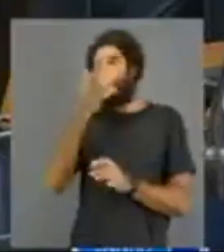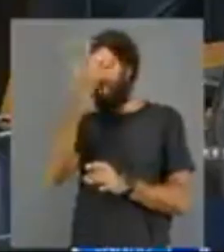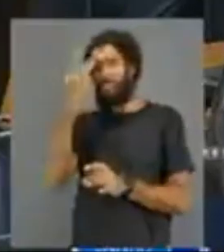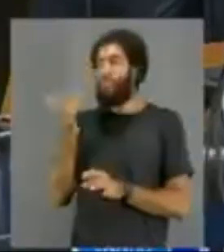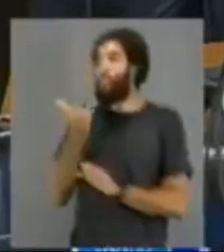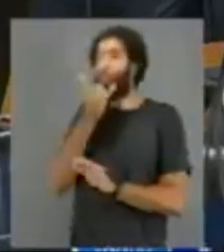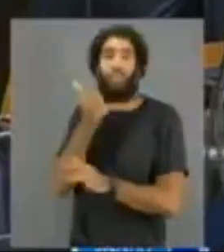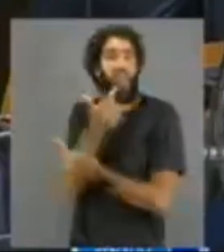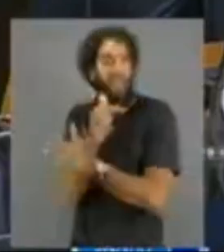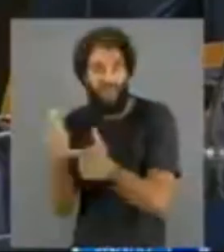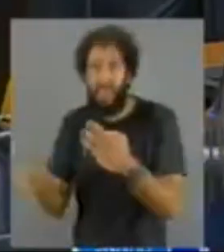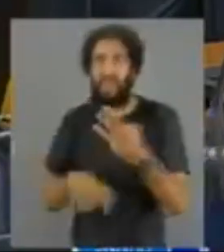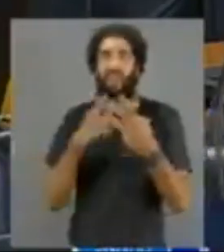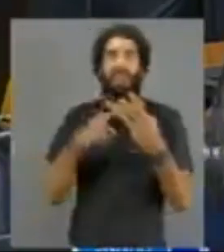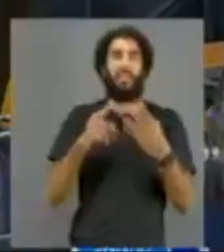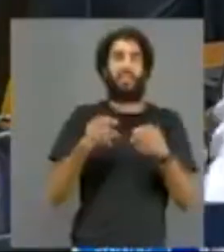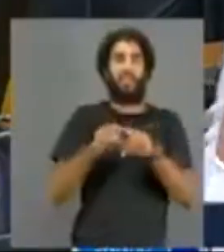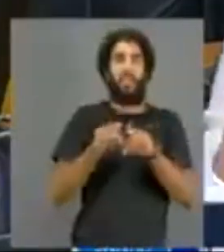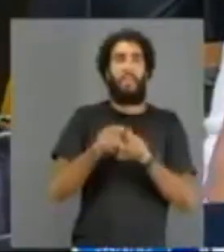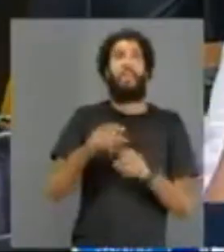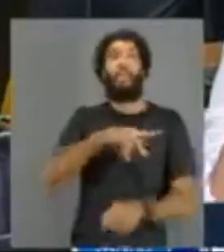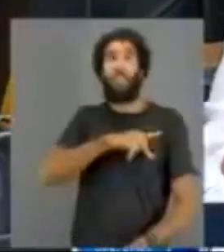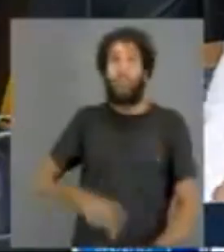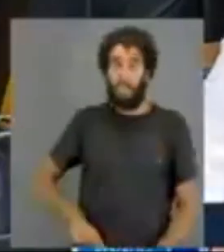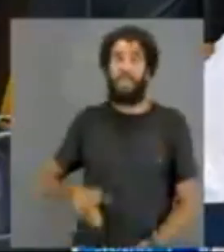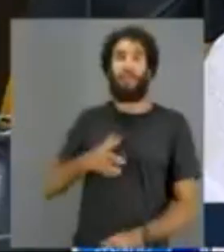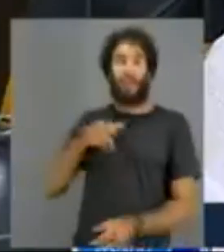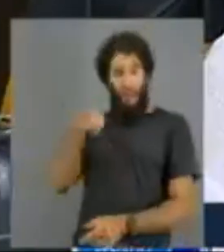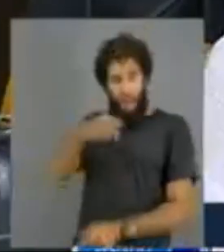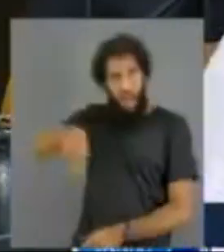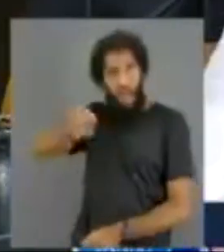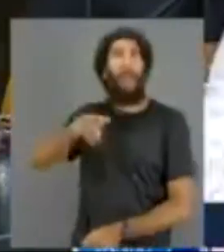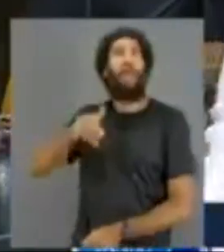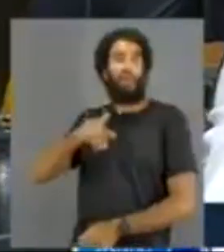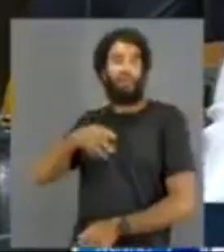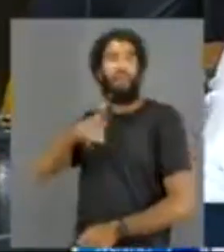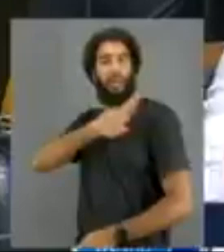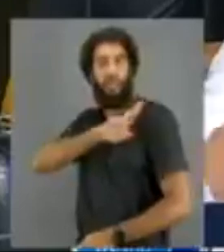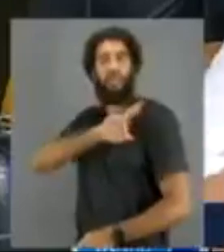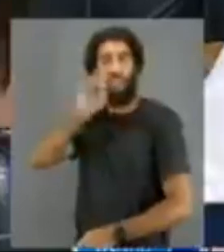e nas mobilizações para que sejam responsabilizados militares que fomentaram coisas como essa